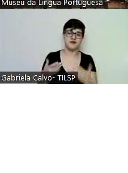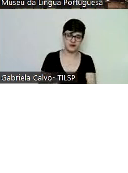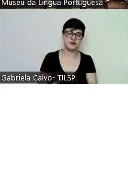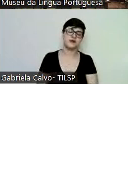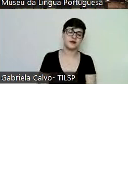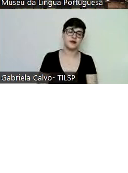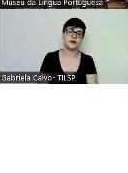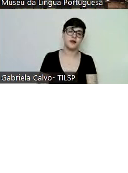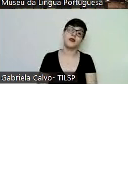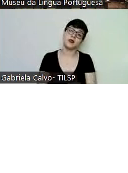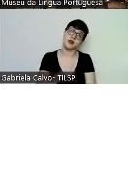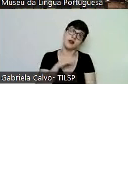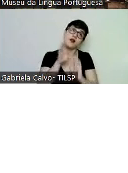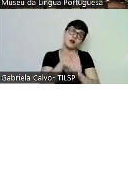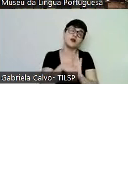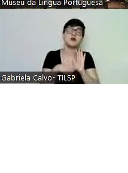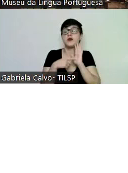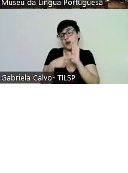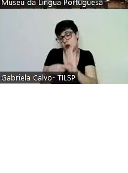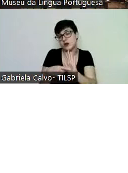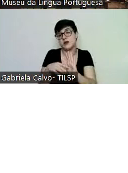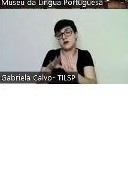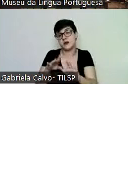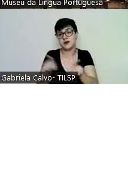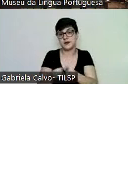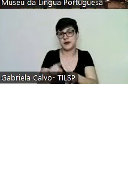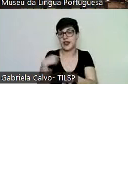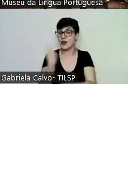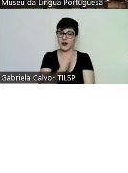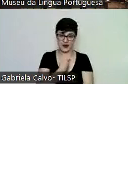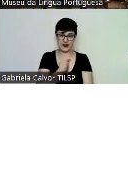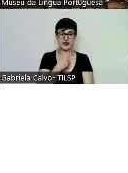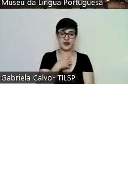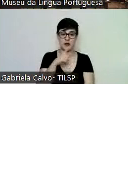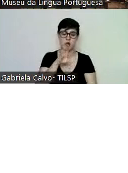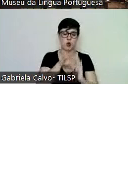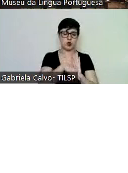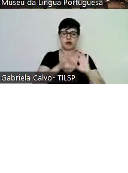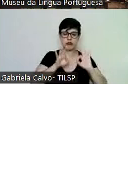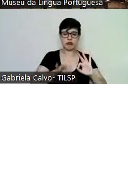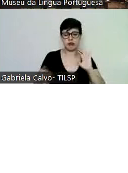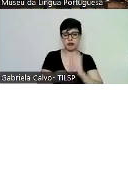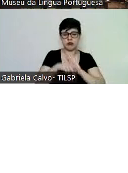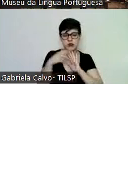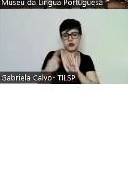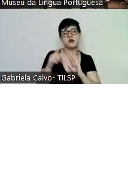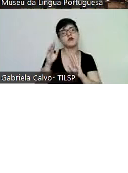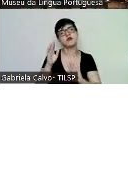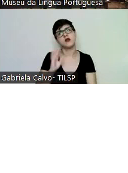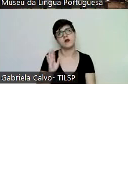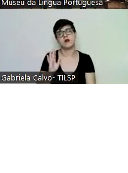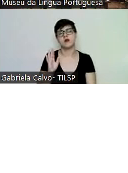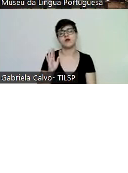diz né mas isso fala mais da gente do que claro é uma definição que é que a